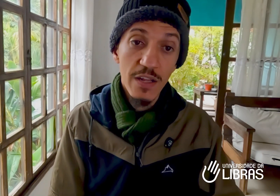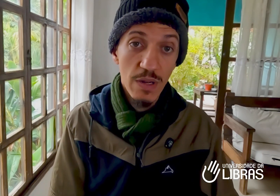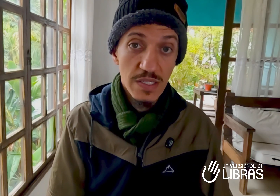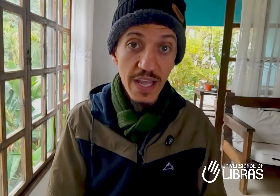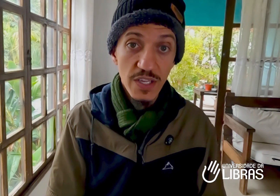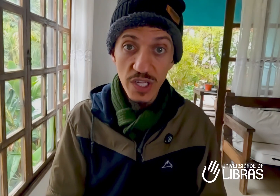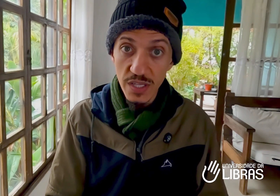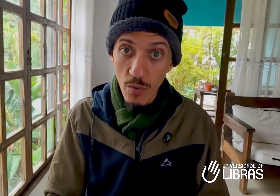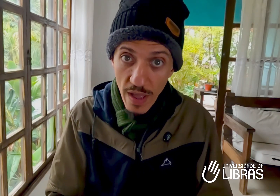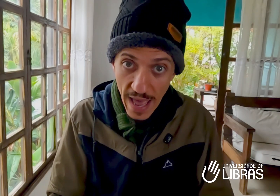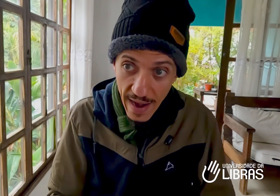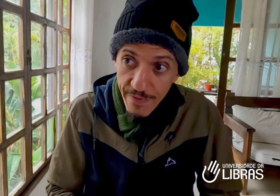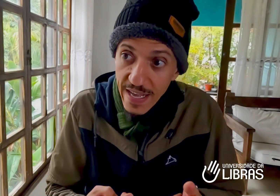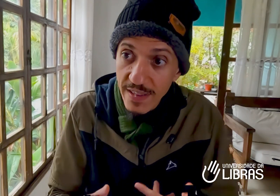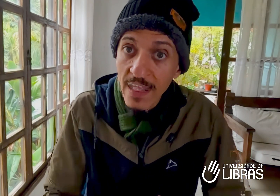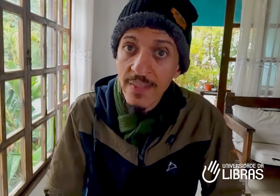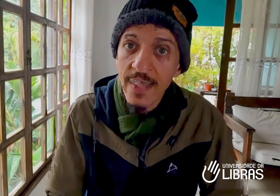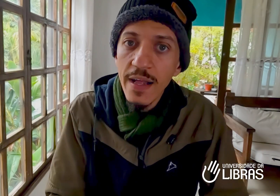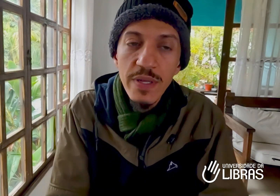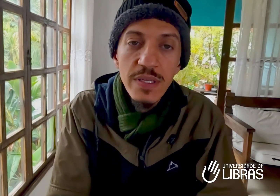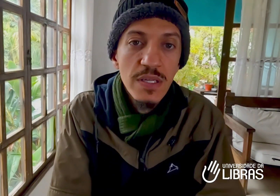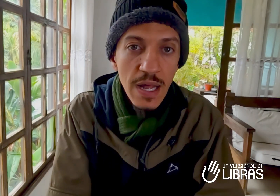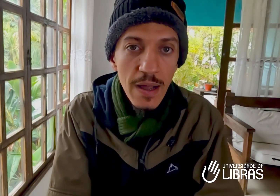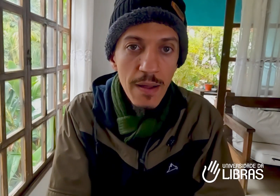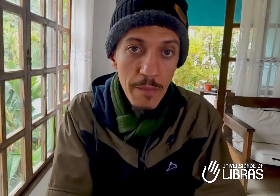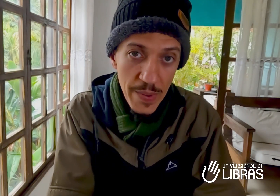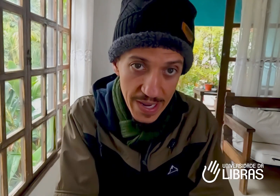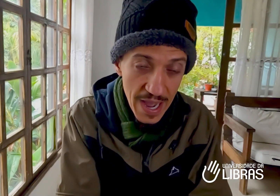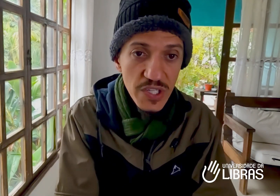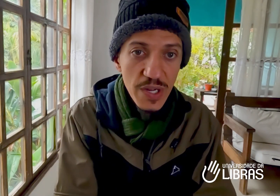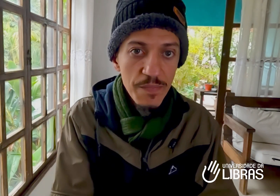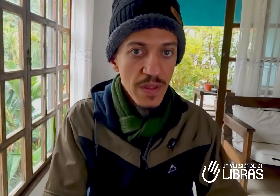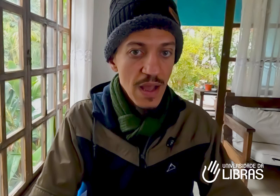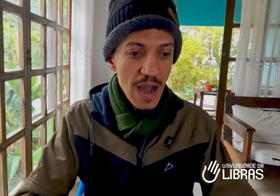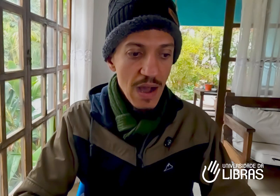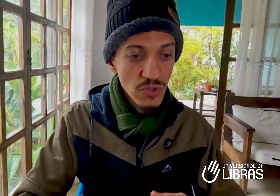já era adolescente, então ela ficava tentando ensinar para a